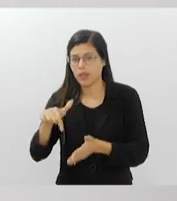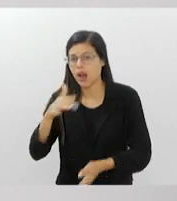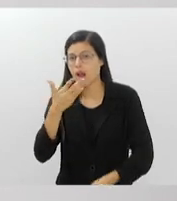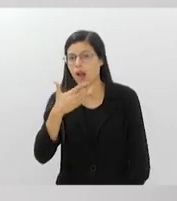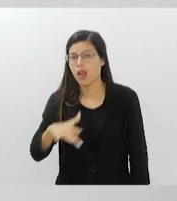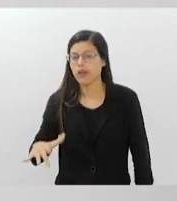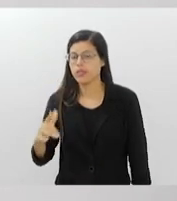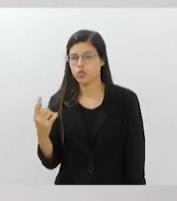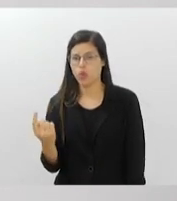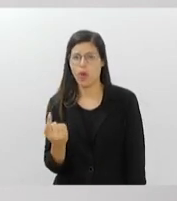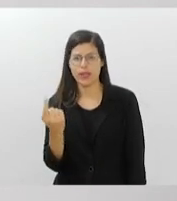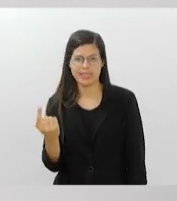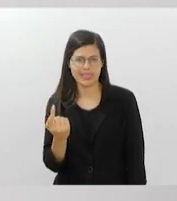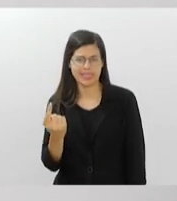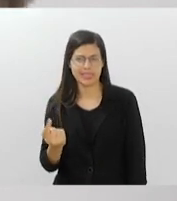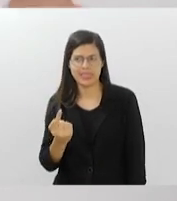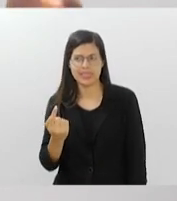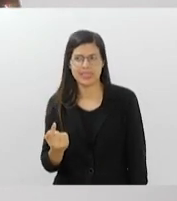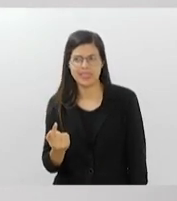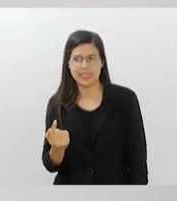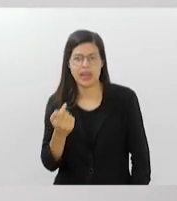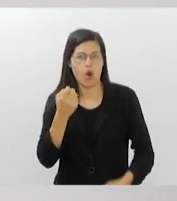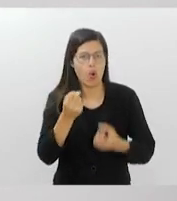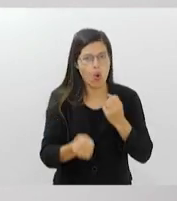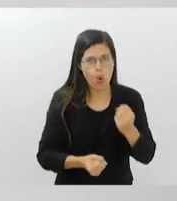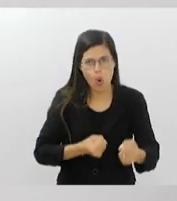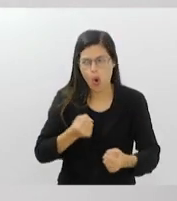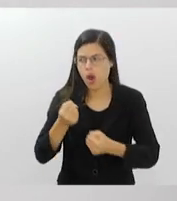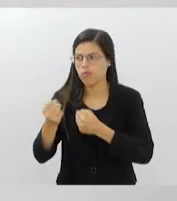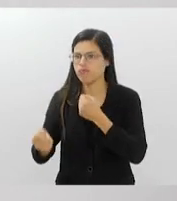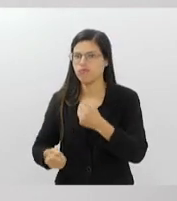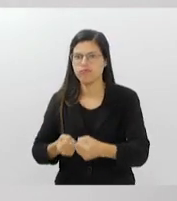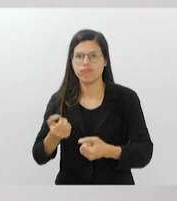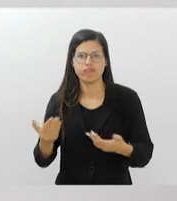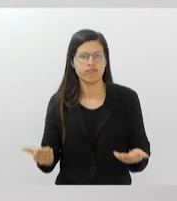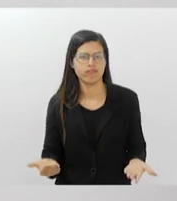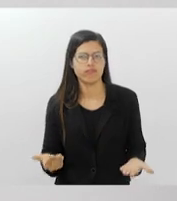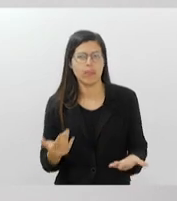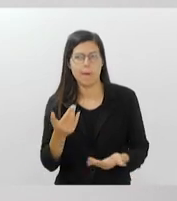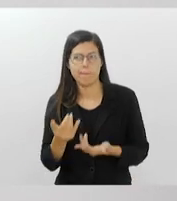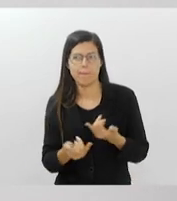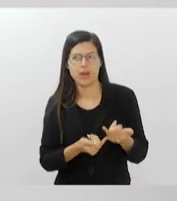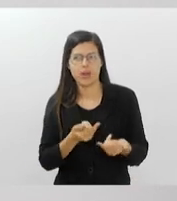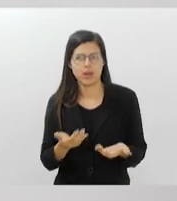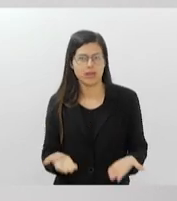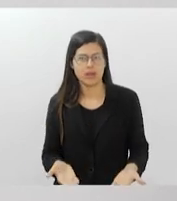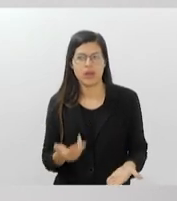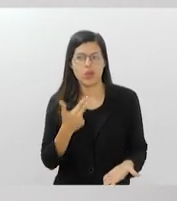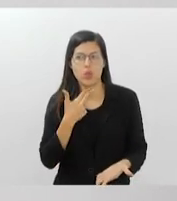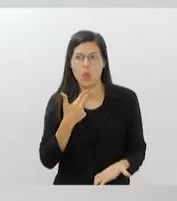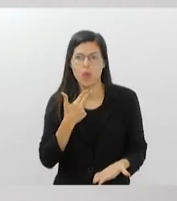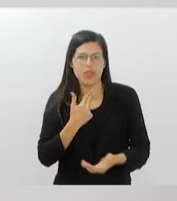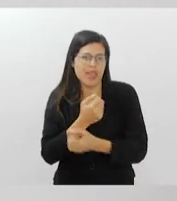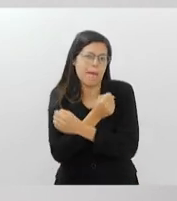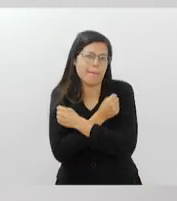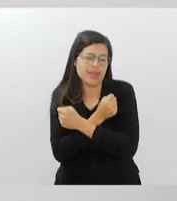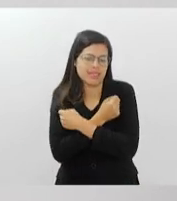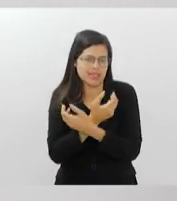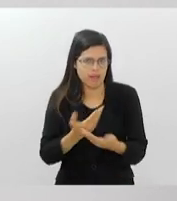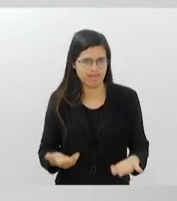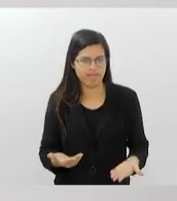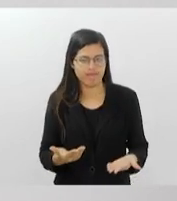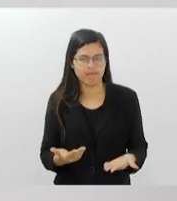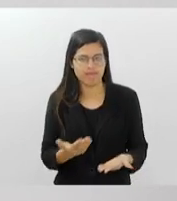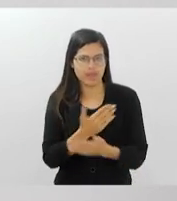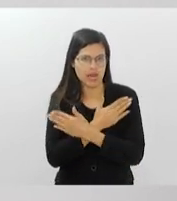mãe aonde ele tá vendo e corre para lá e corre para cá entendeu e não poder abraçar se a gente tá